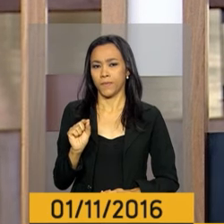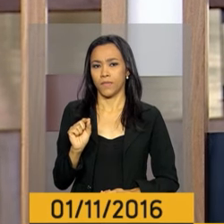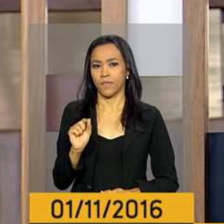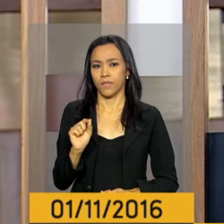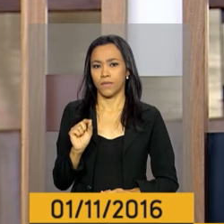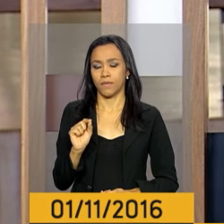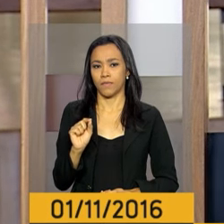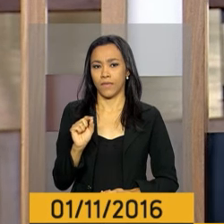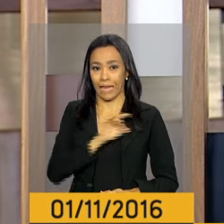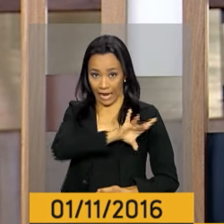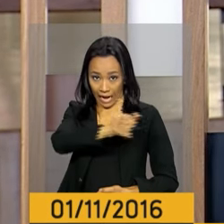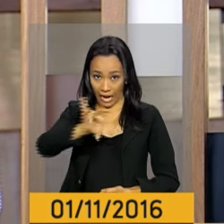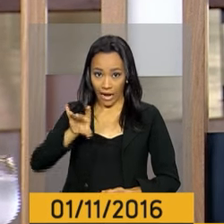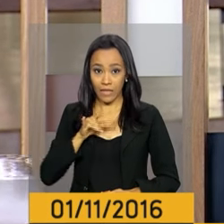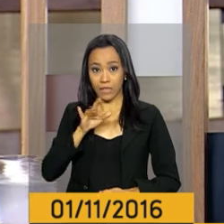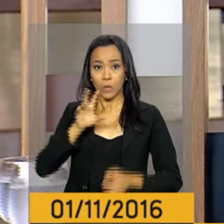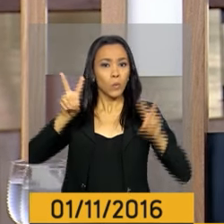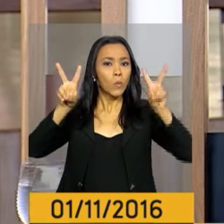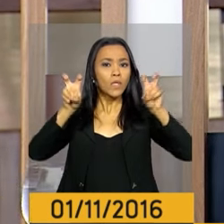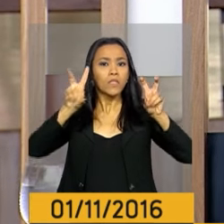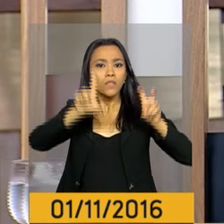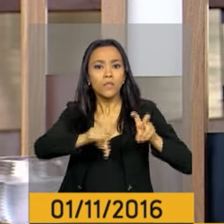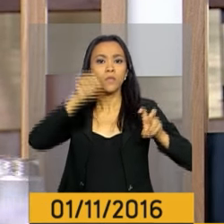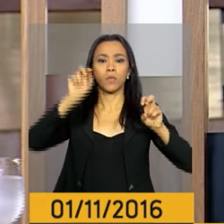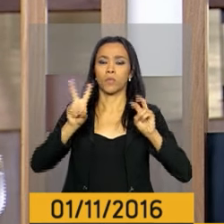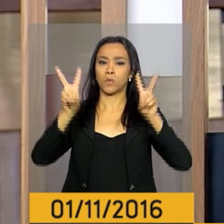como tema